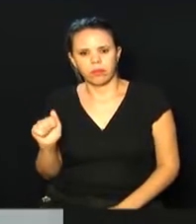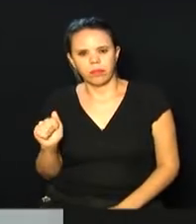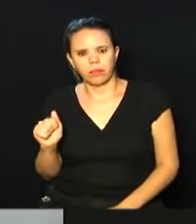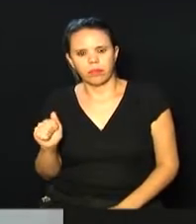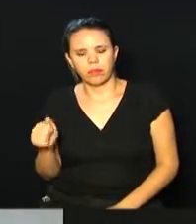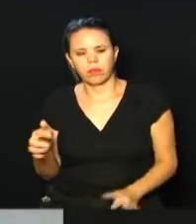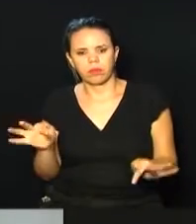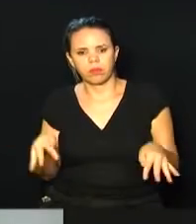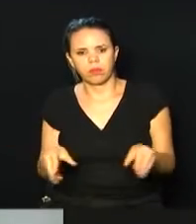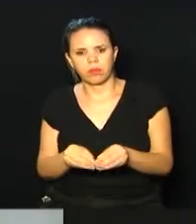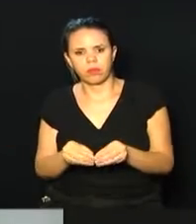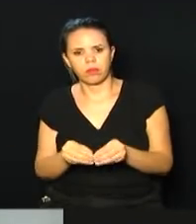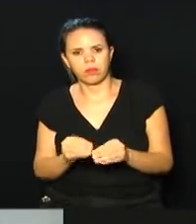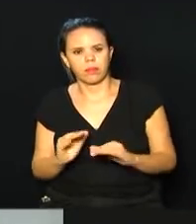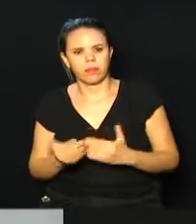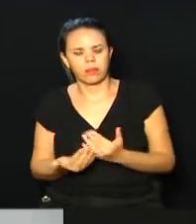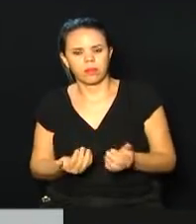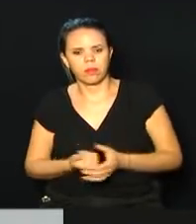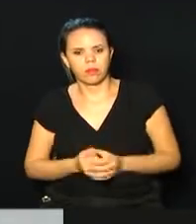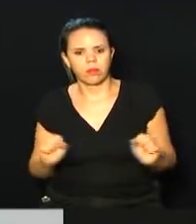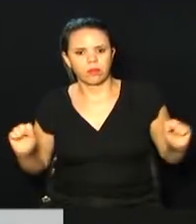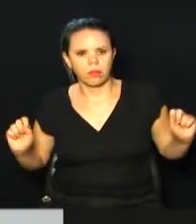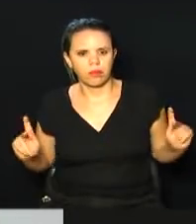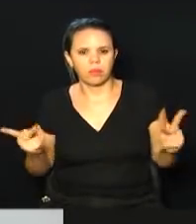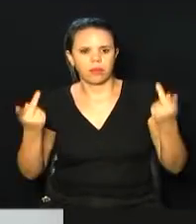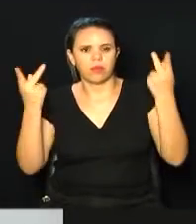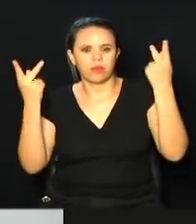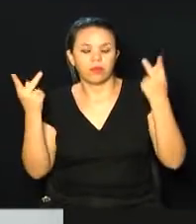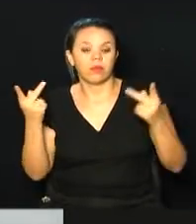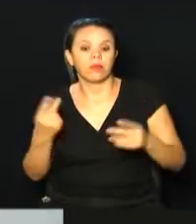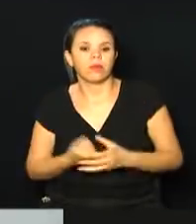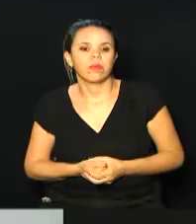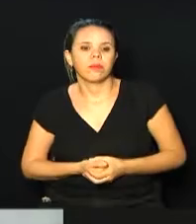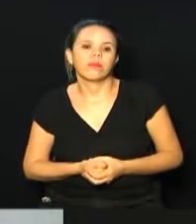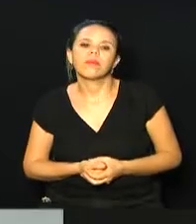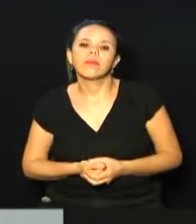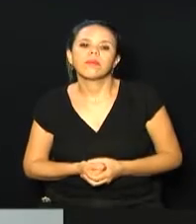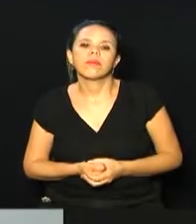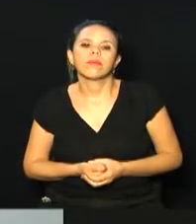terminou ali nas imediações do shopping